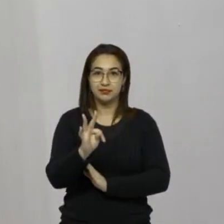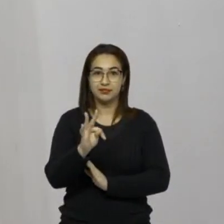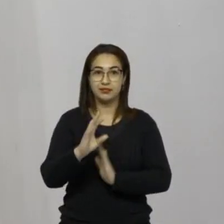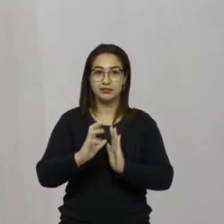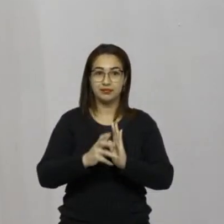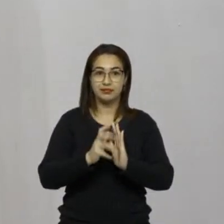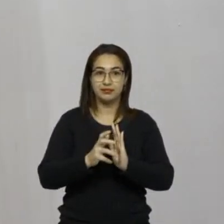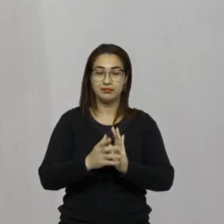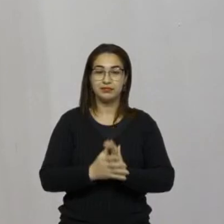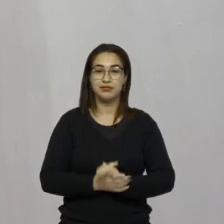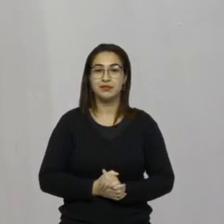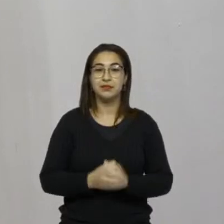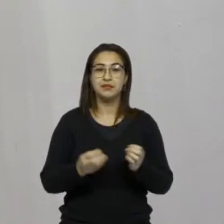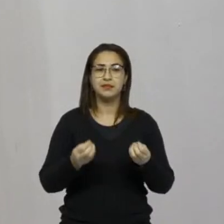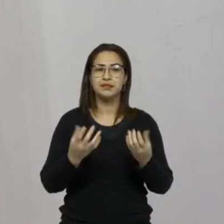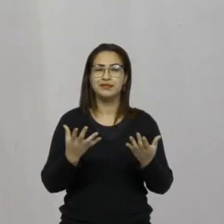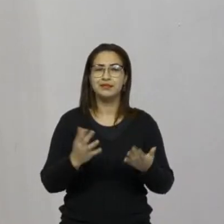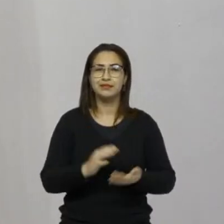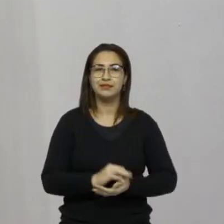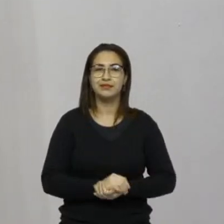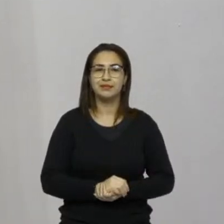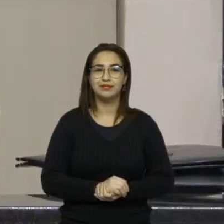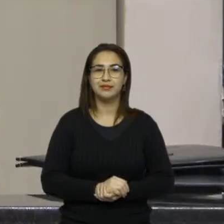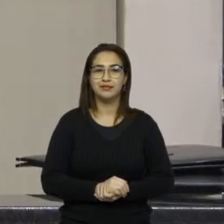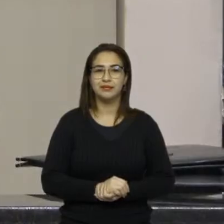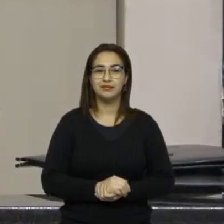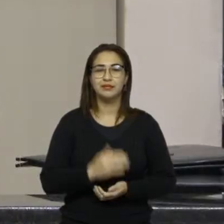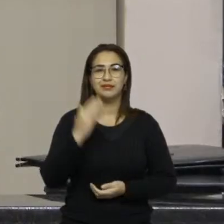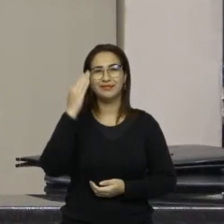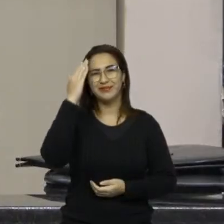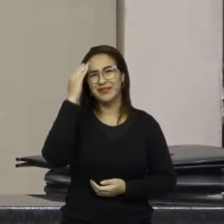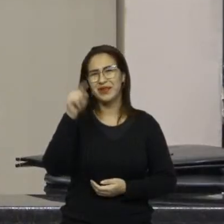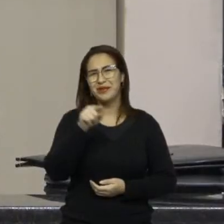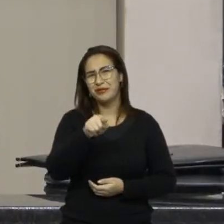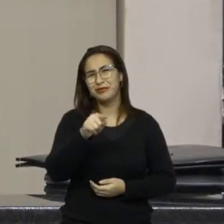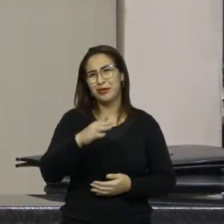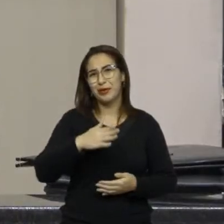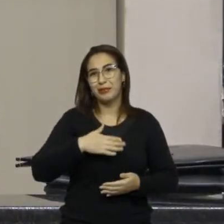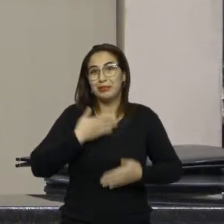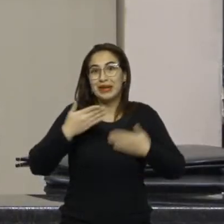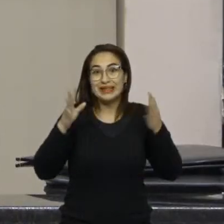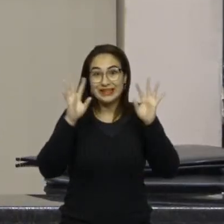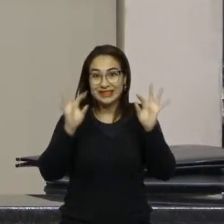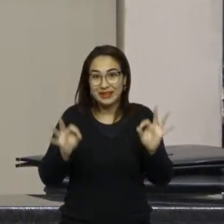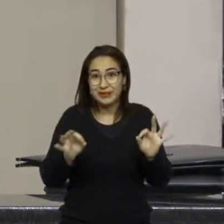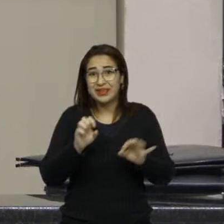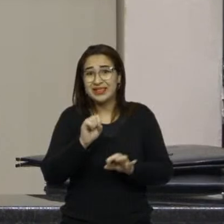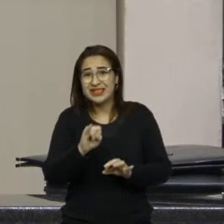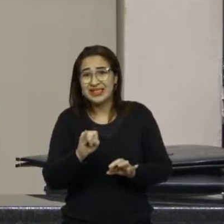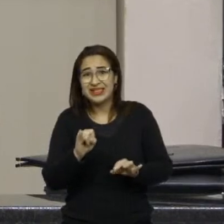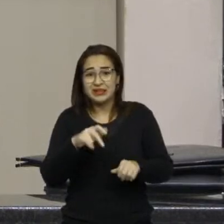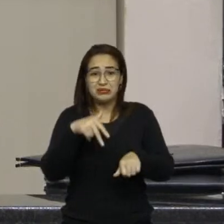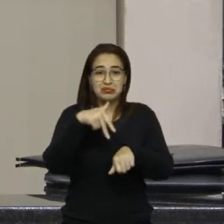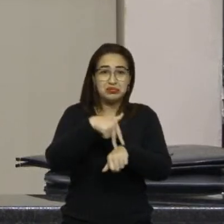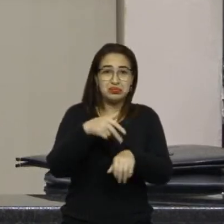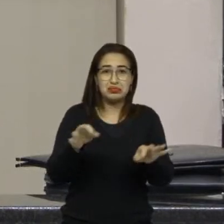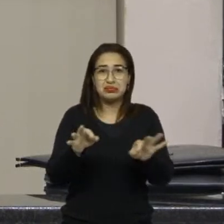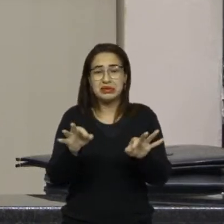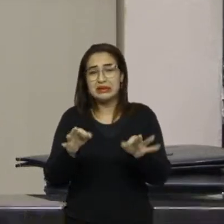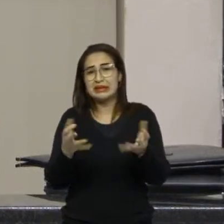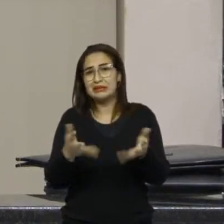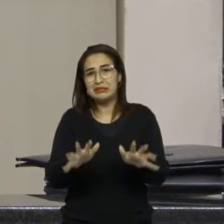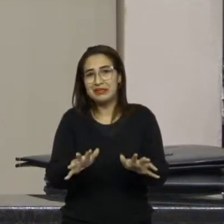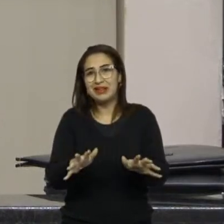Padre Pedro, você... Sim, senhor presidente. Eu sei que peguei o senhor de surpresa. Se o senhor não quiser falar nada, e só nos dá uma benção, a gente já